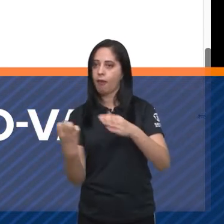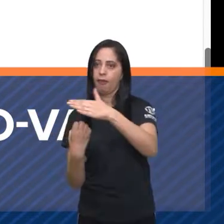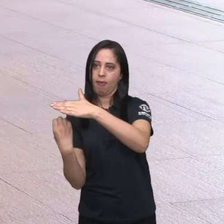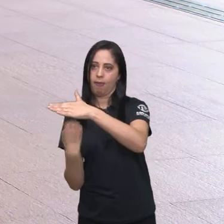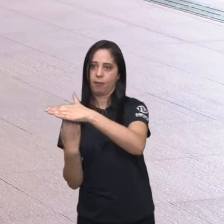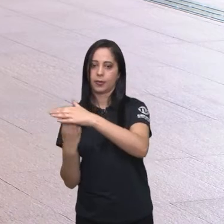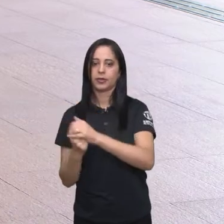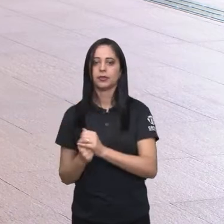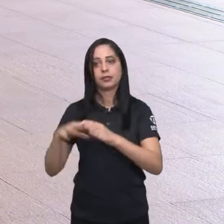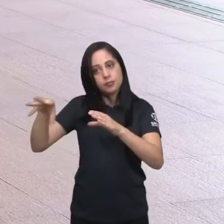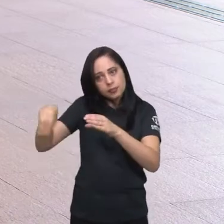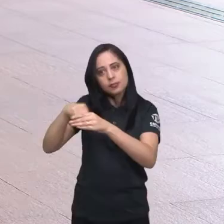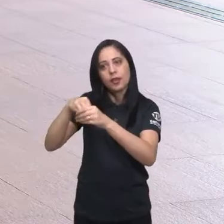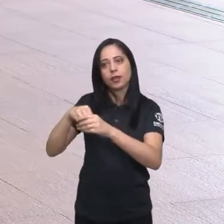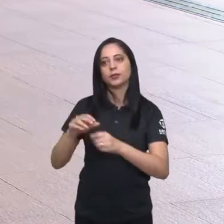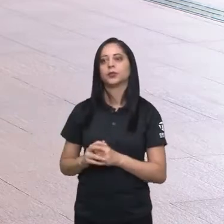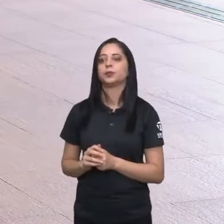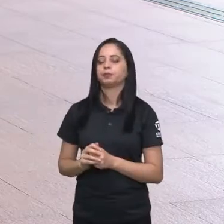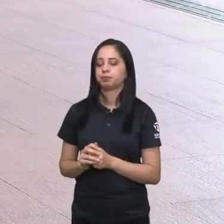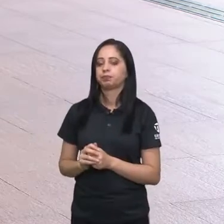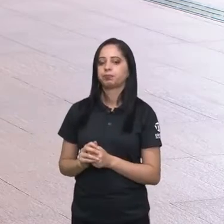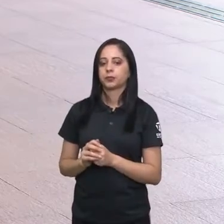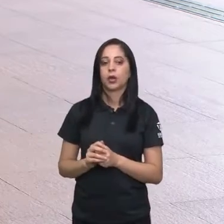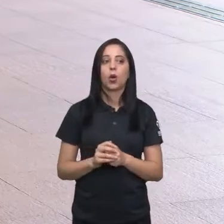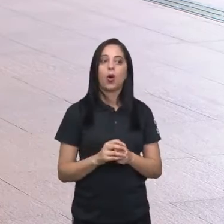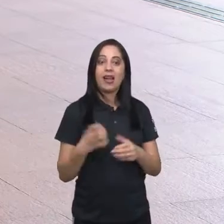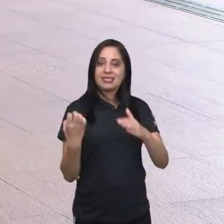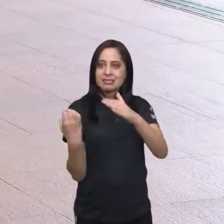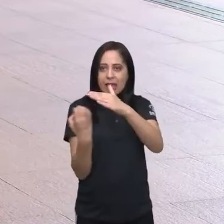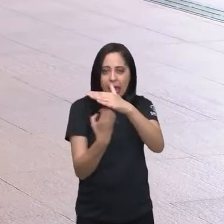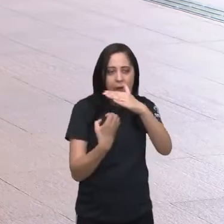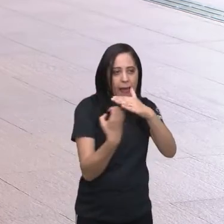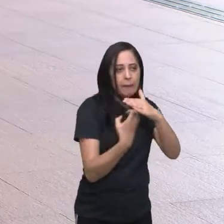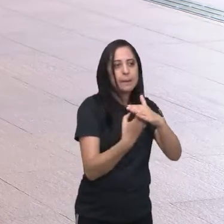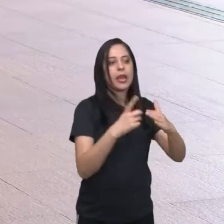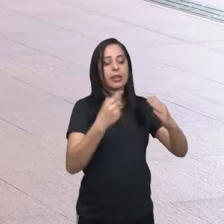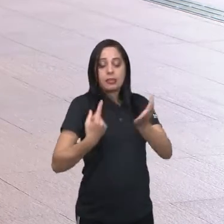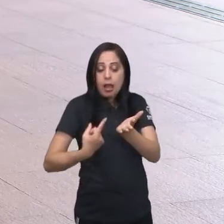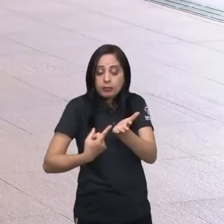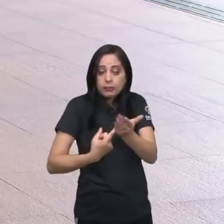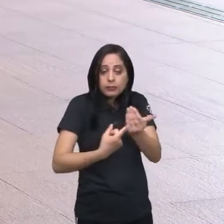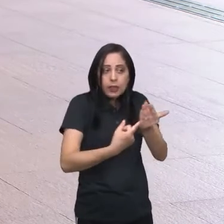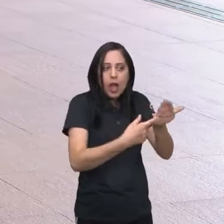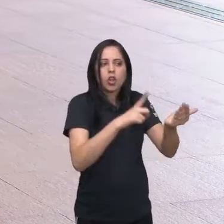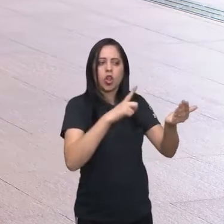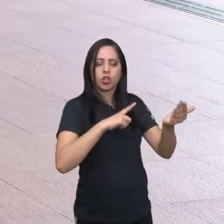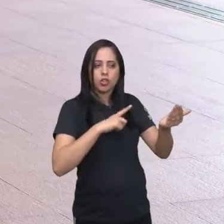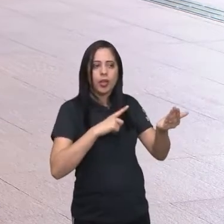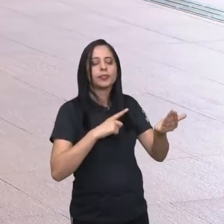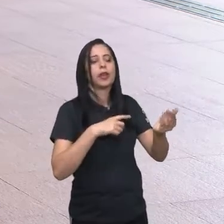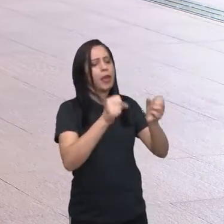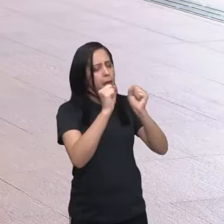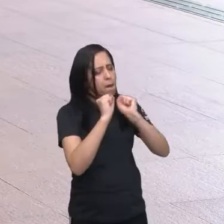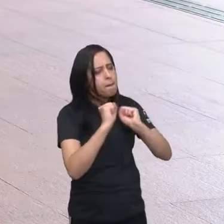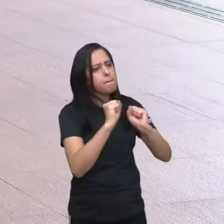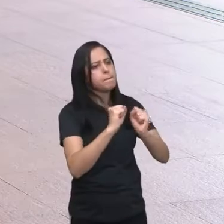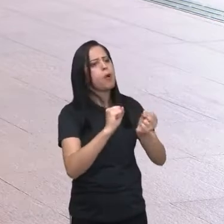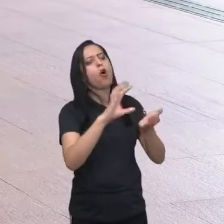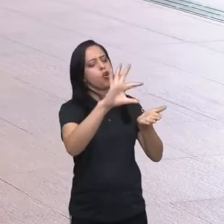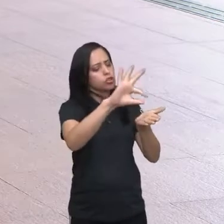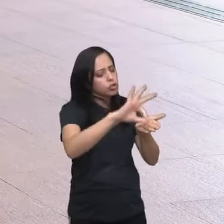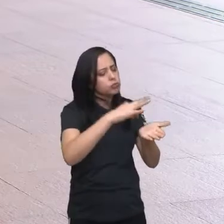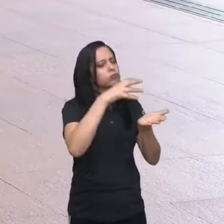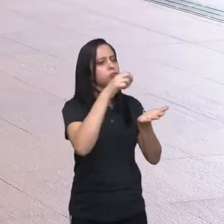anos. São empresas hoje que têm tecnologia, que têm inovação e que podem, sem